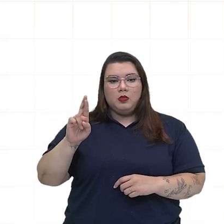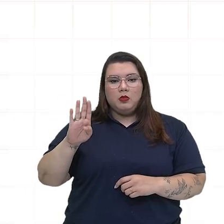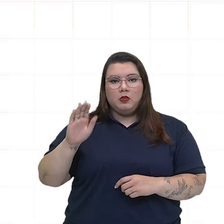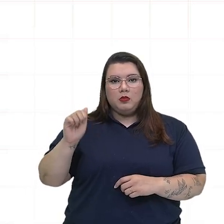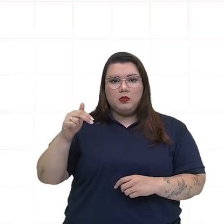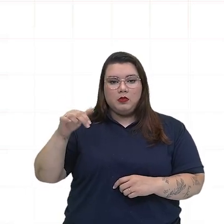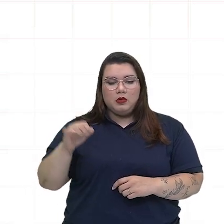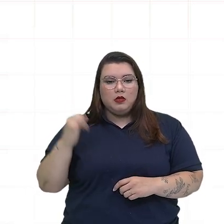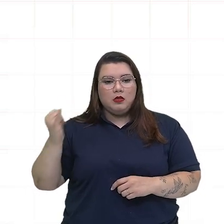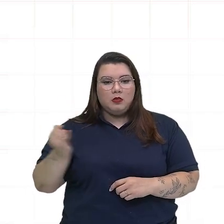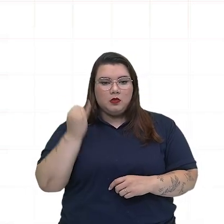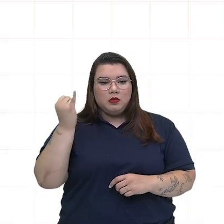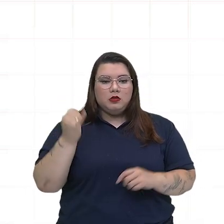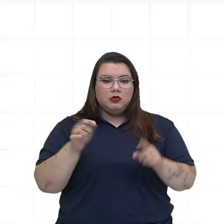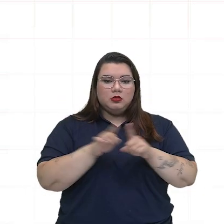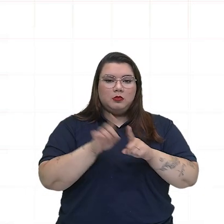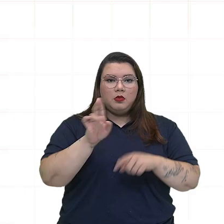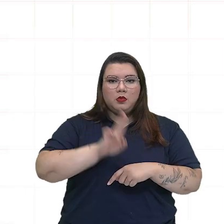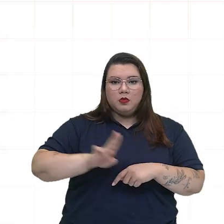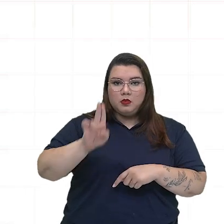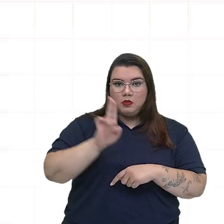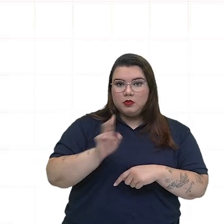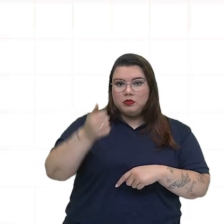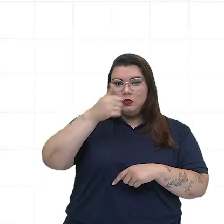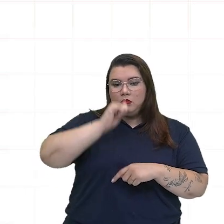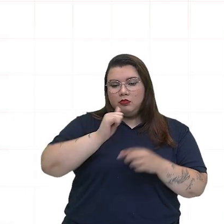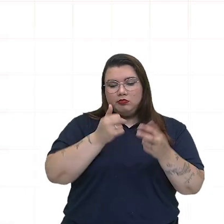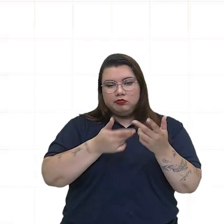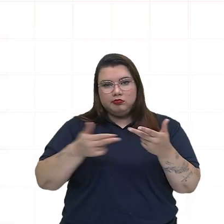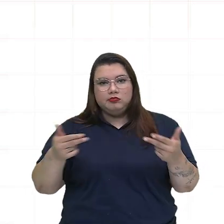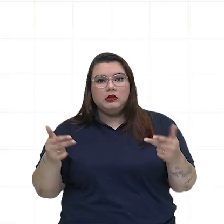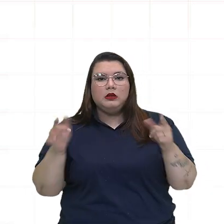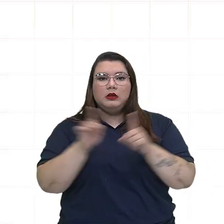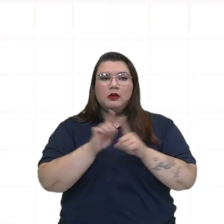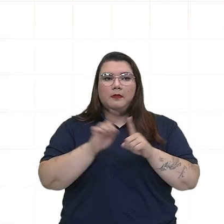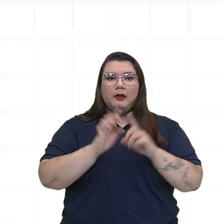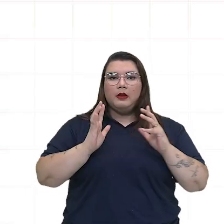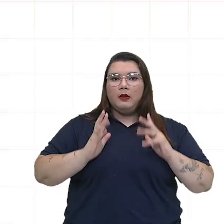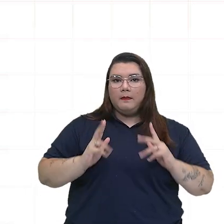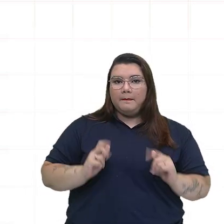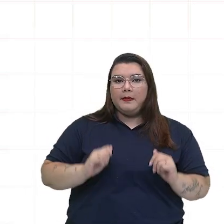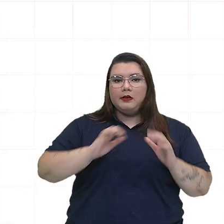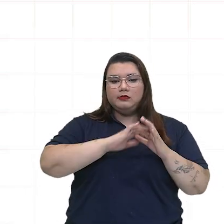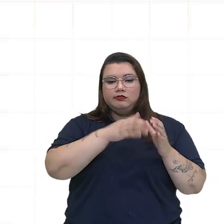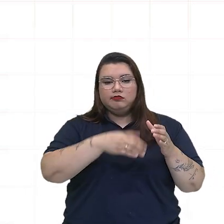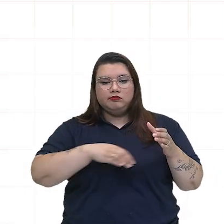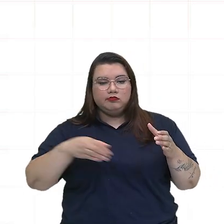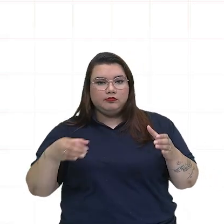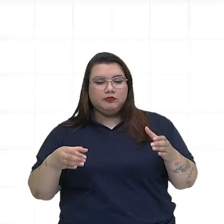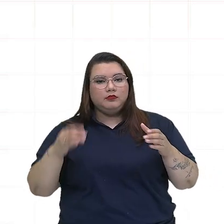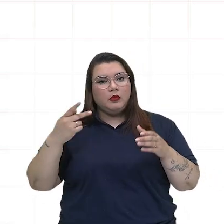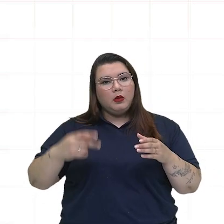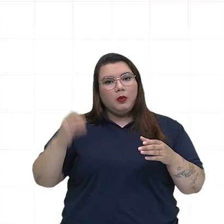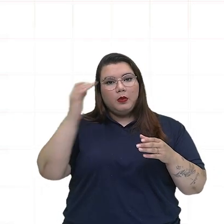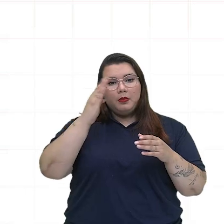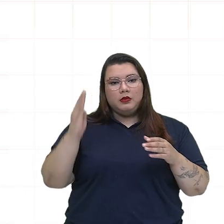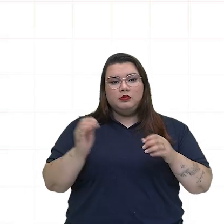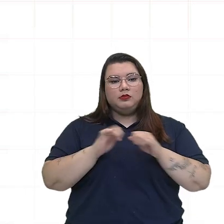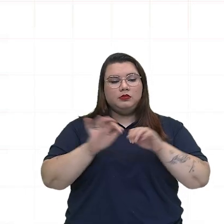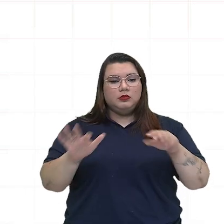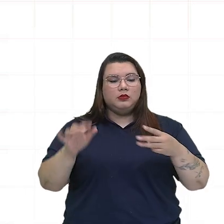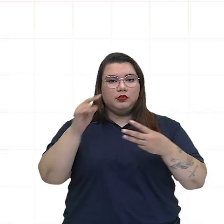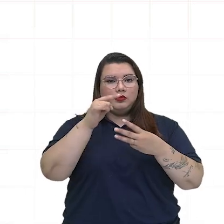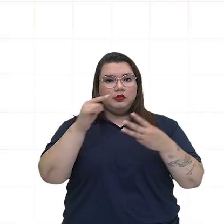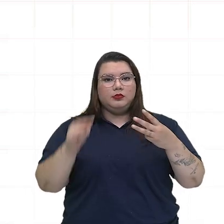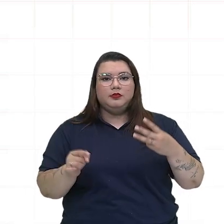o saneamento. Então, a gente observa também, né, que no Brasil acaba tendo essa distribuição também nessas três áreas,